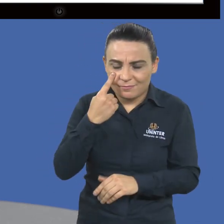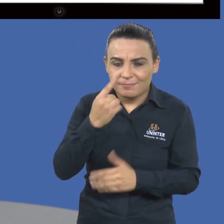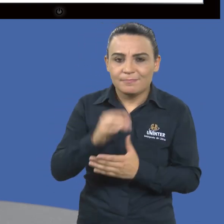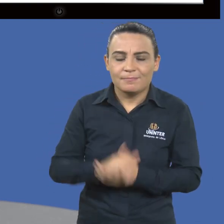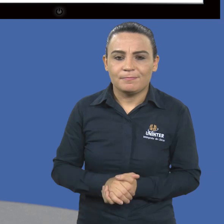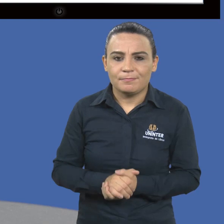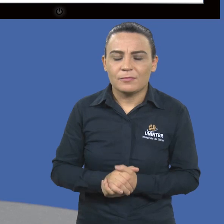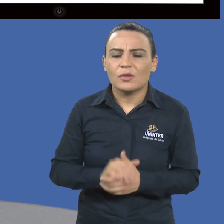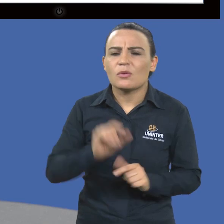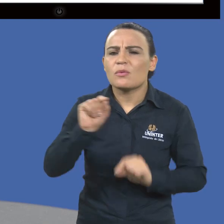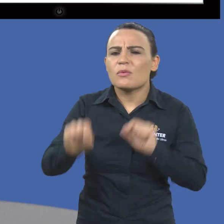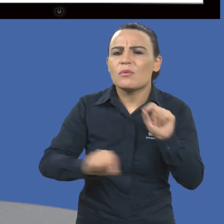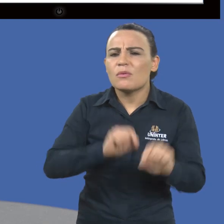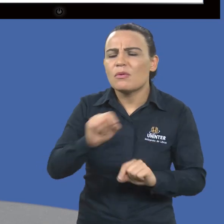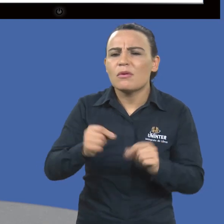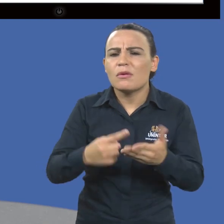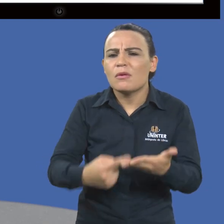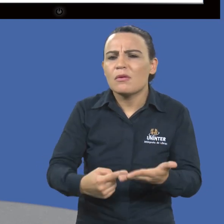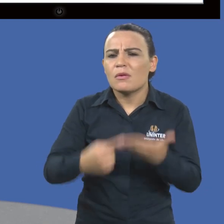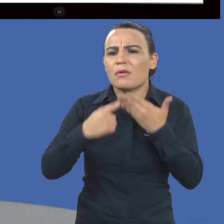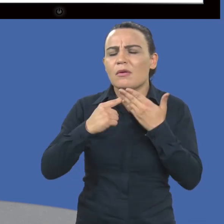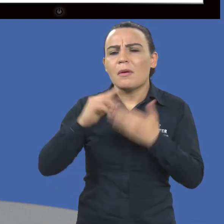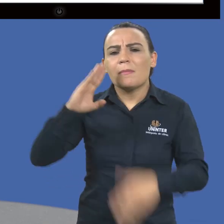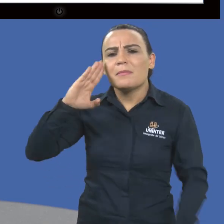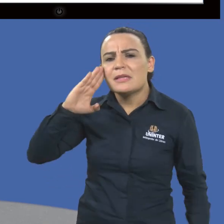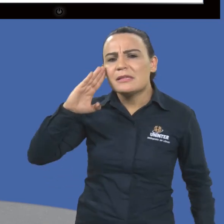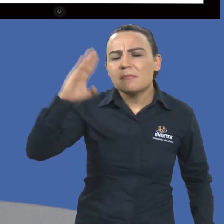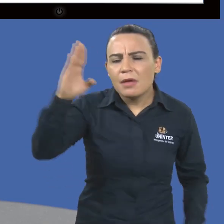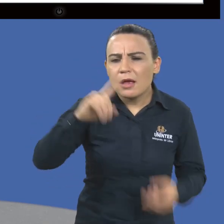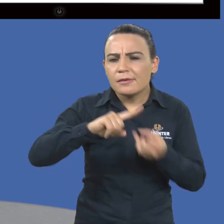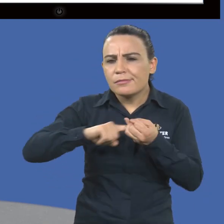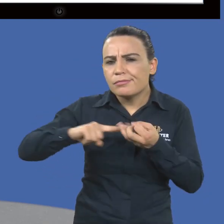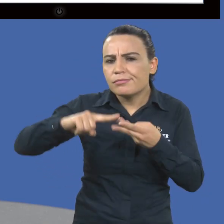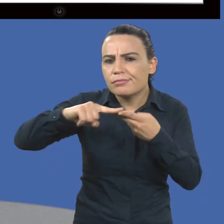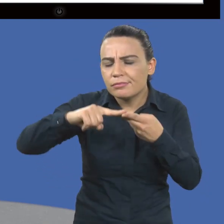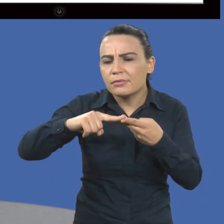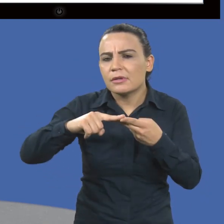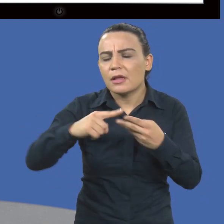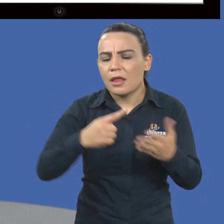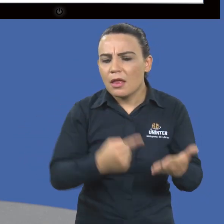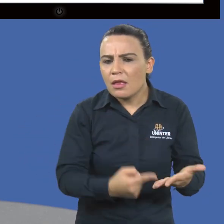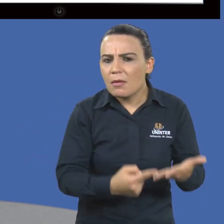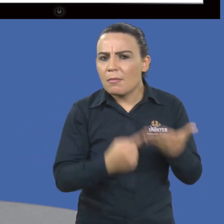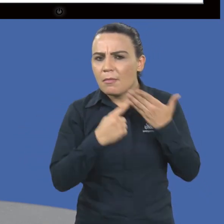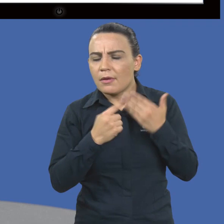aqui os sinais cardinais que estão sendo